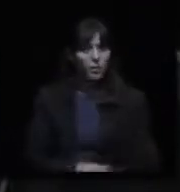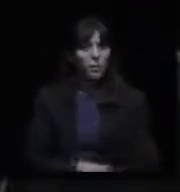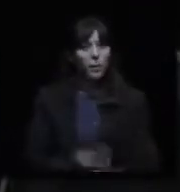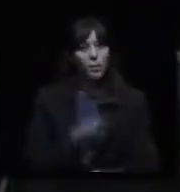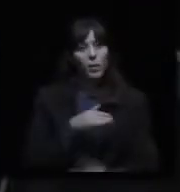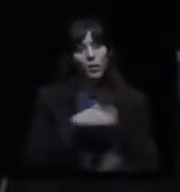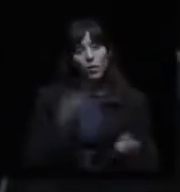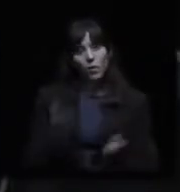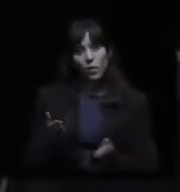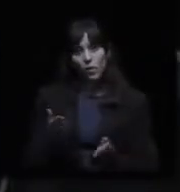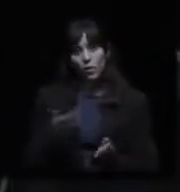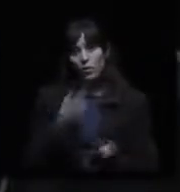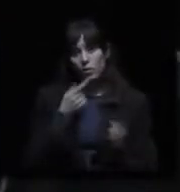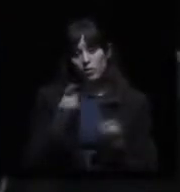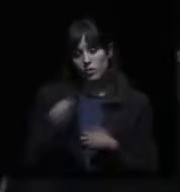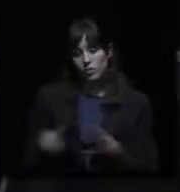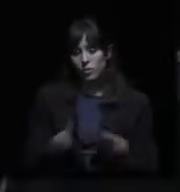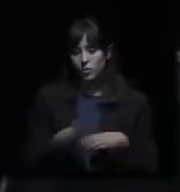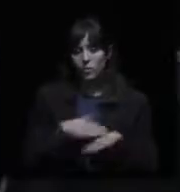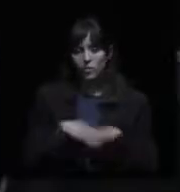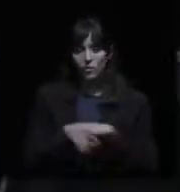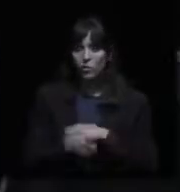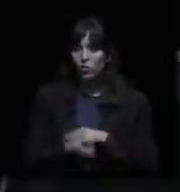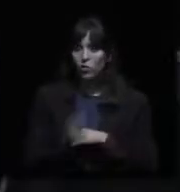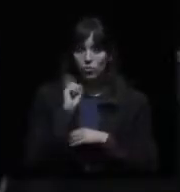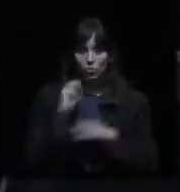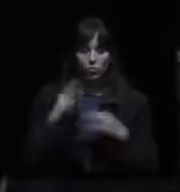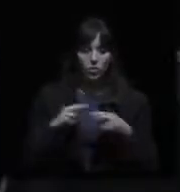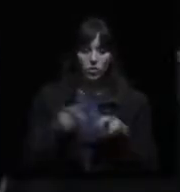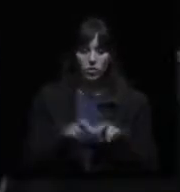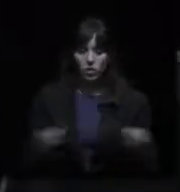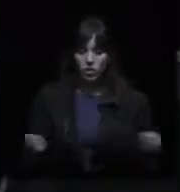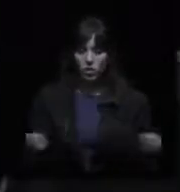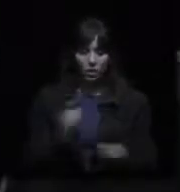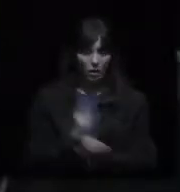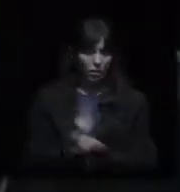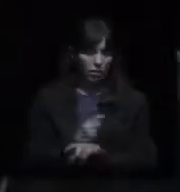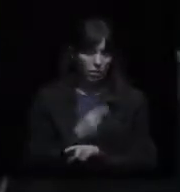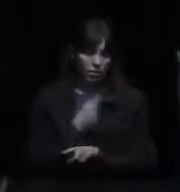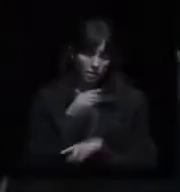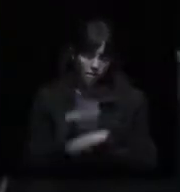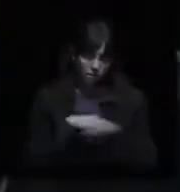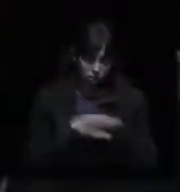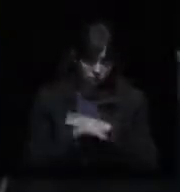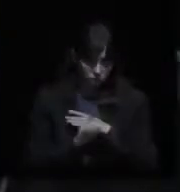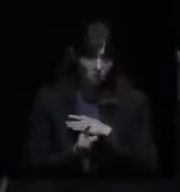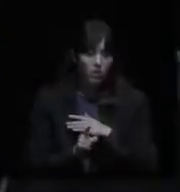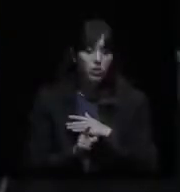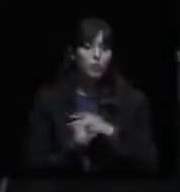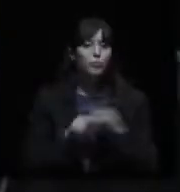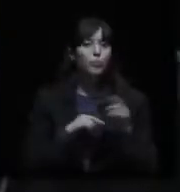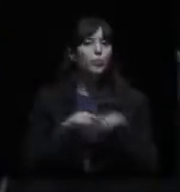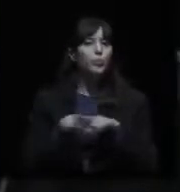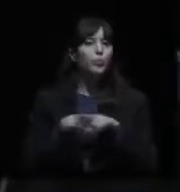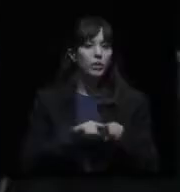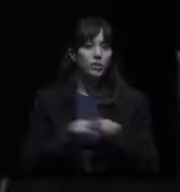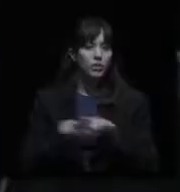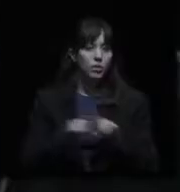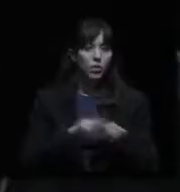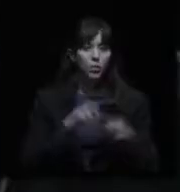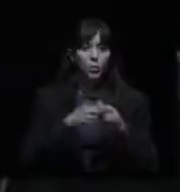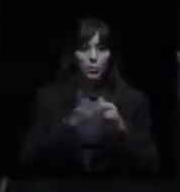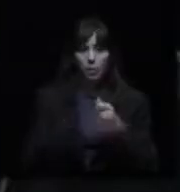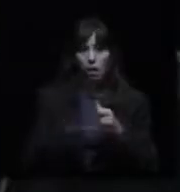uma vez, não é esse o caminho que é feito e este Executivo insiste em prosseguir algumas políticas que não resolvem